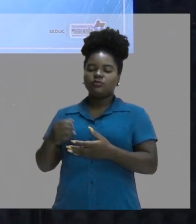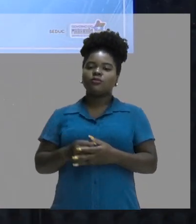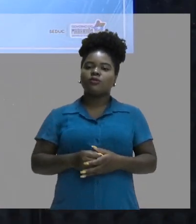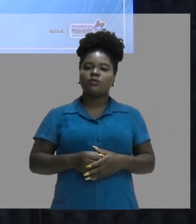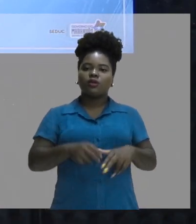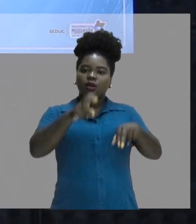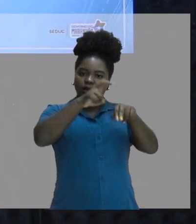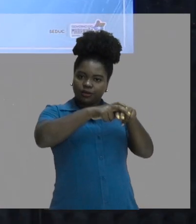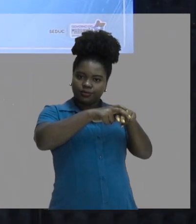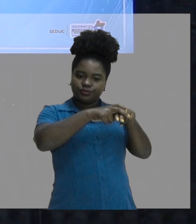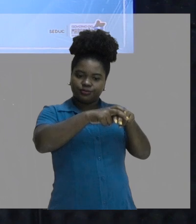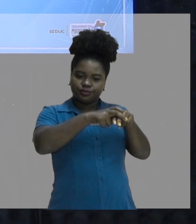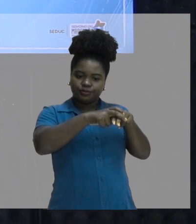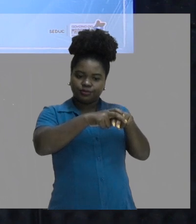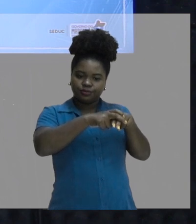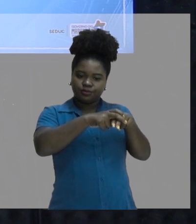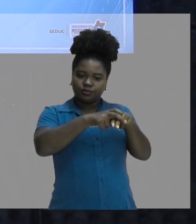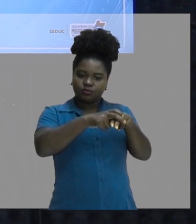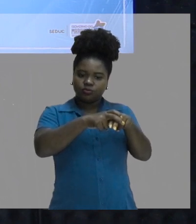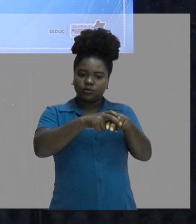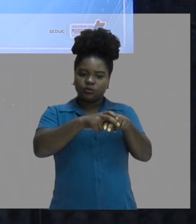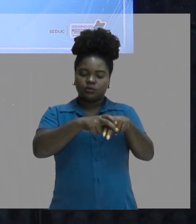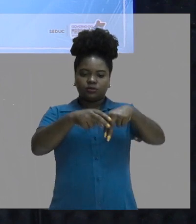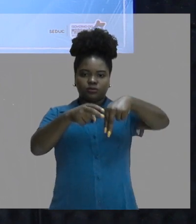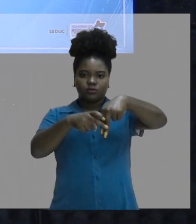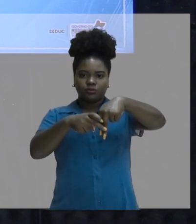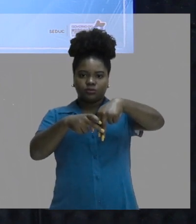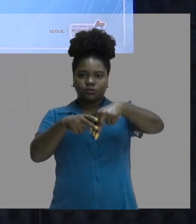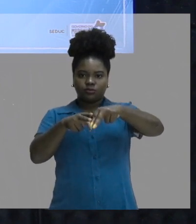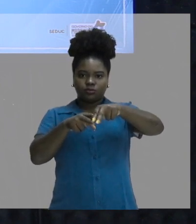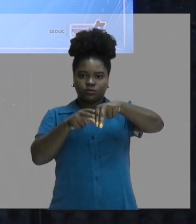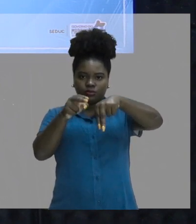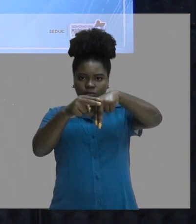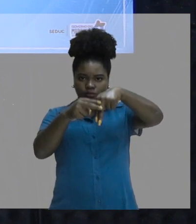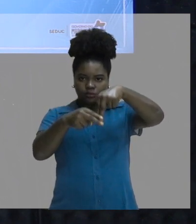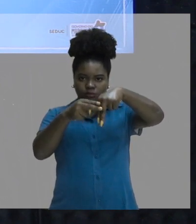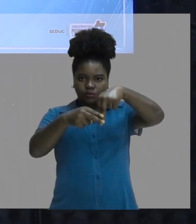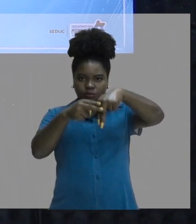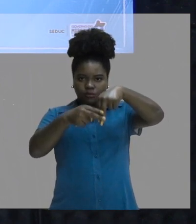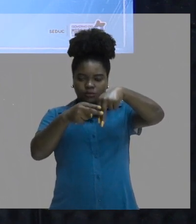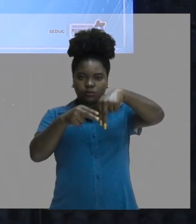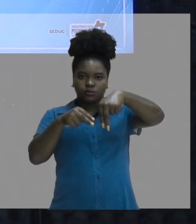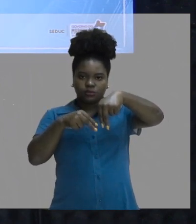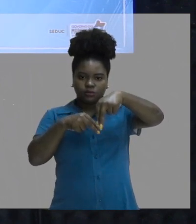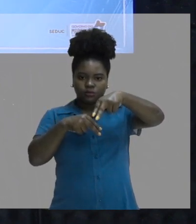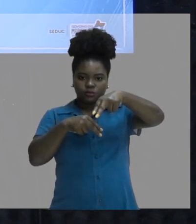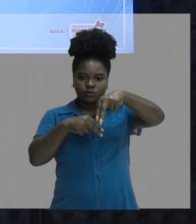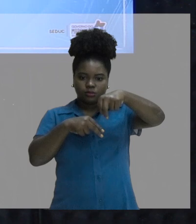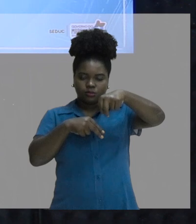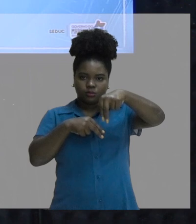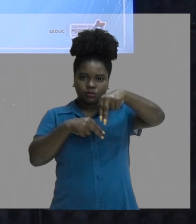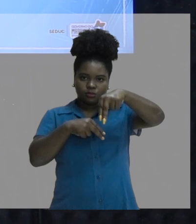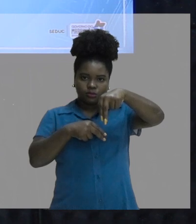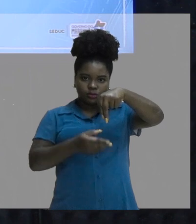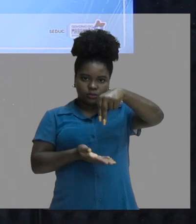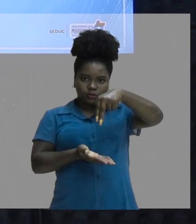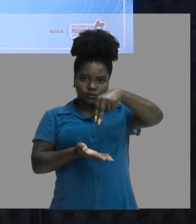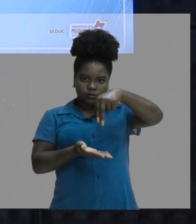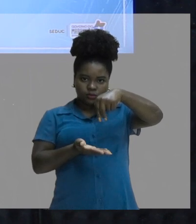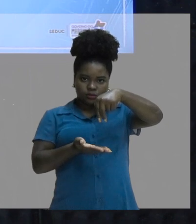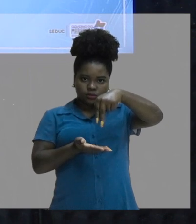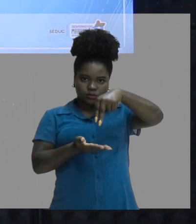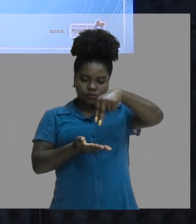existe nas academias. Quando esse carinha aqui faz essa